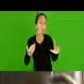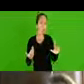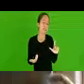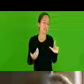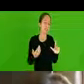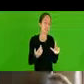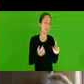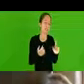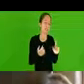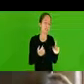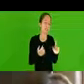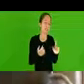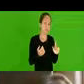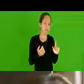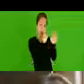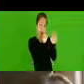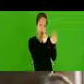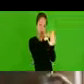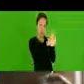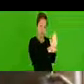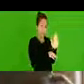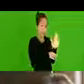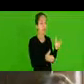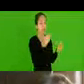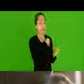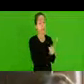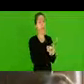software, por exemplo, que delimitam